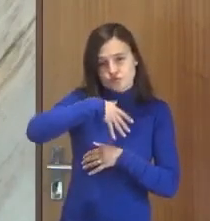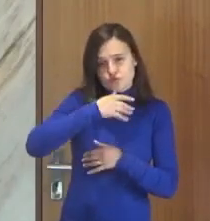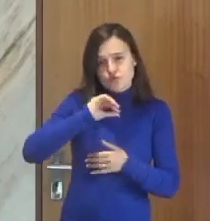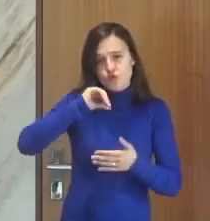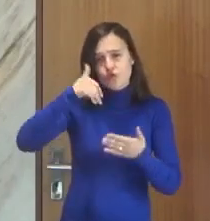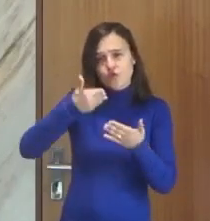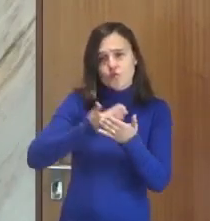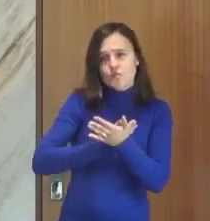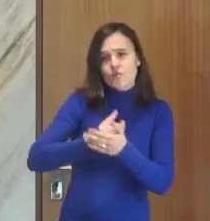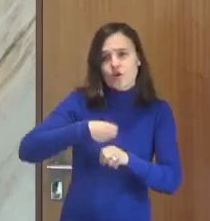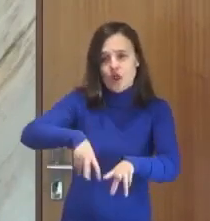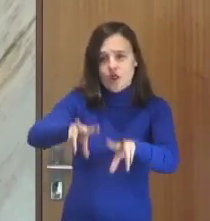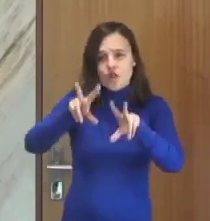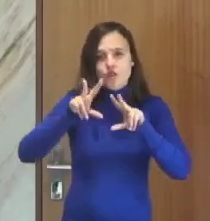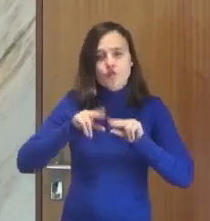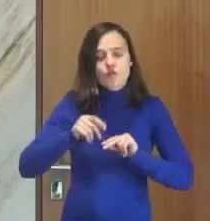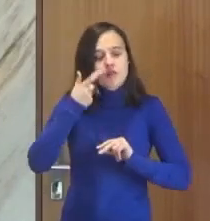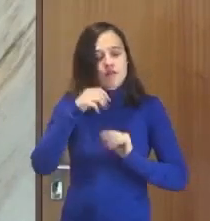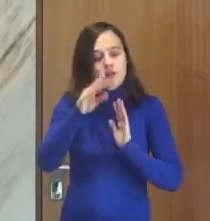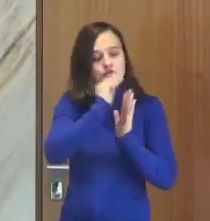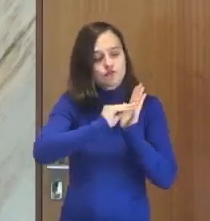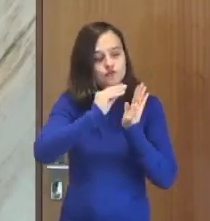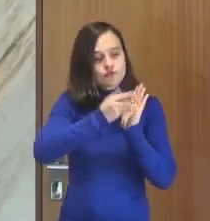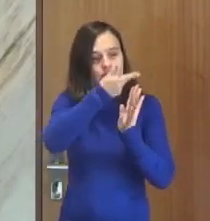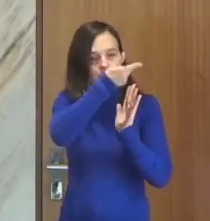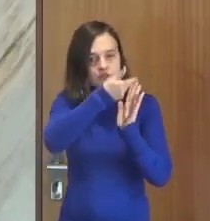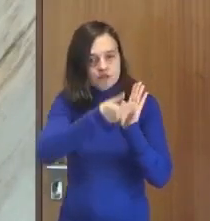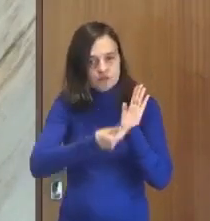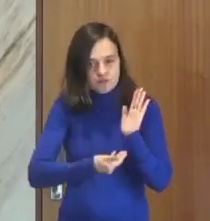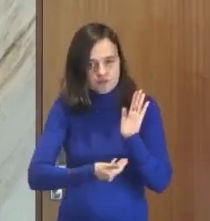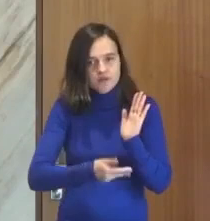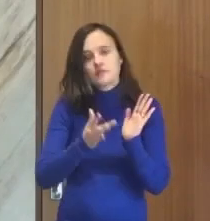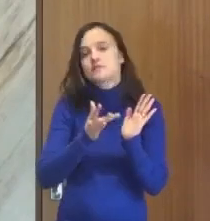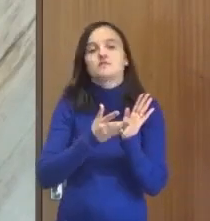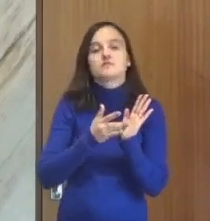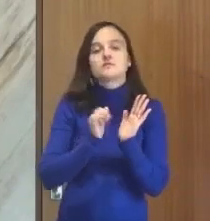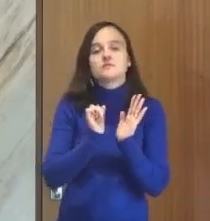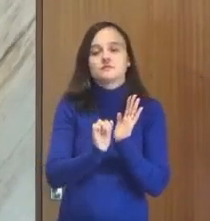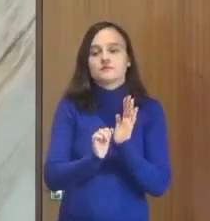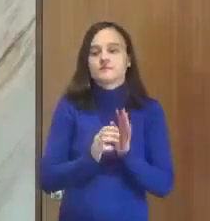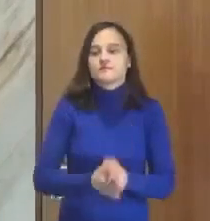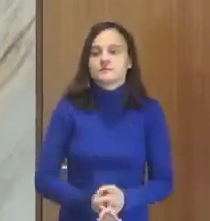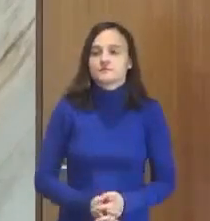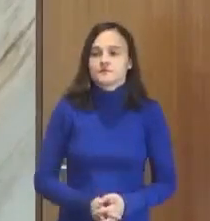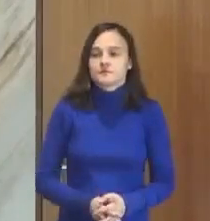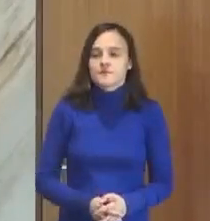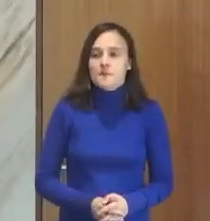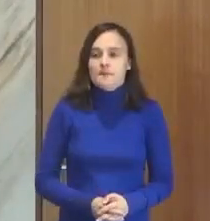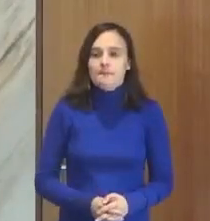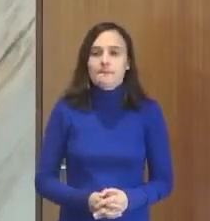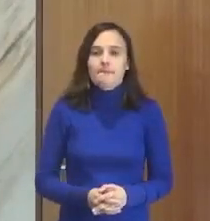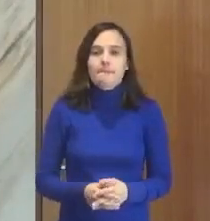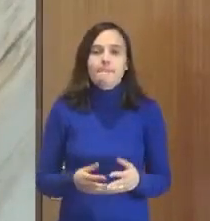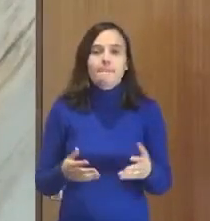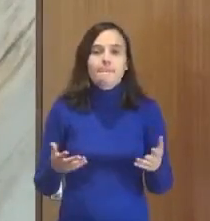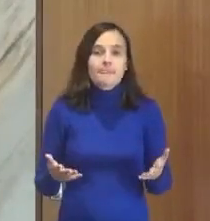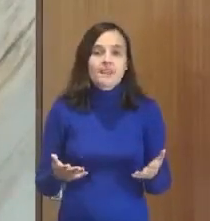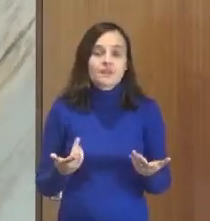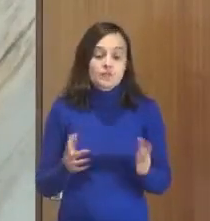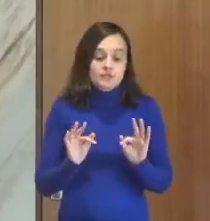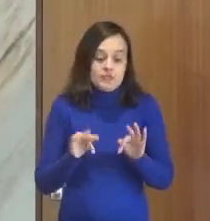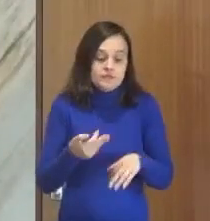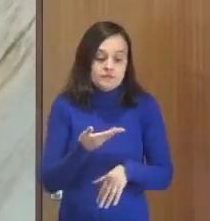do engenhoso autor desta Lusíada Viriatiana. Portanto, assim